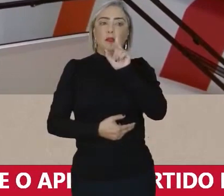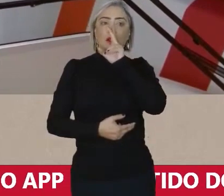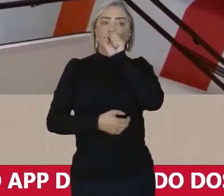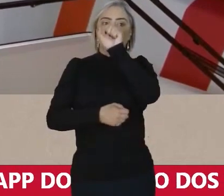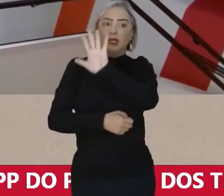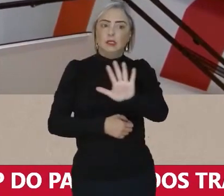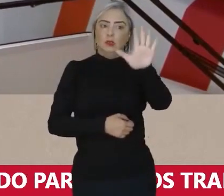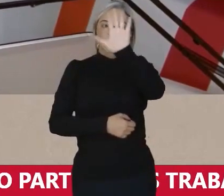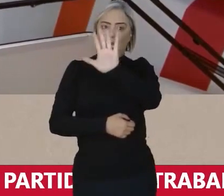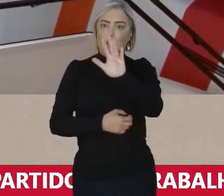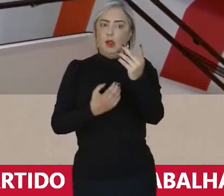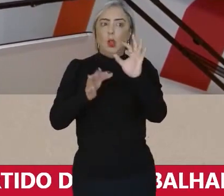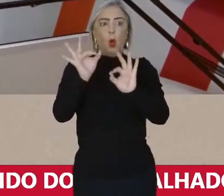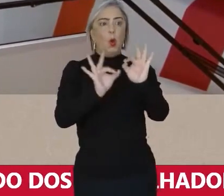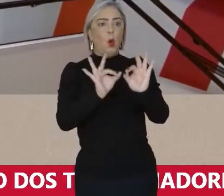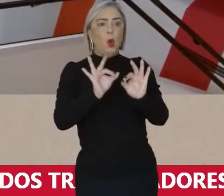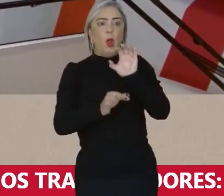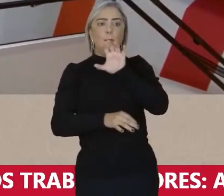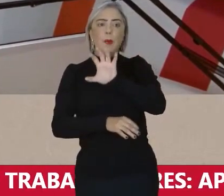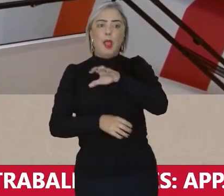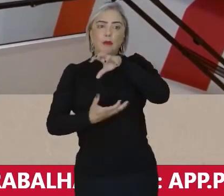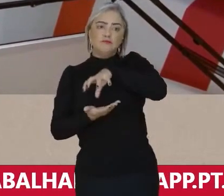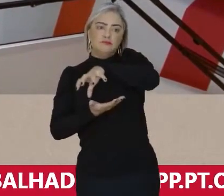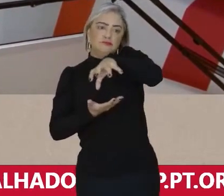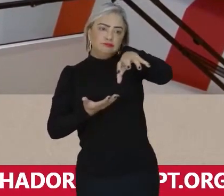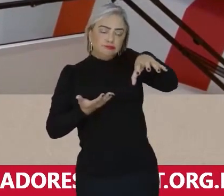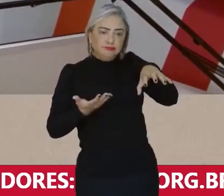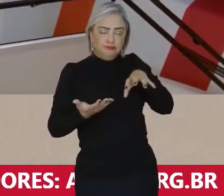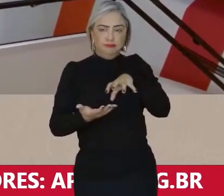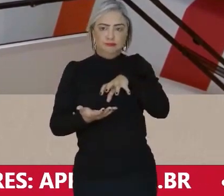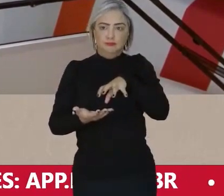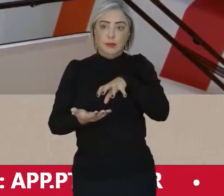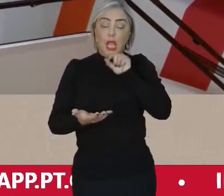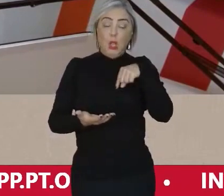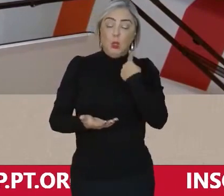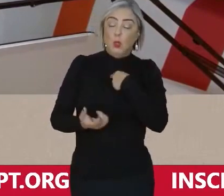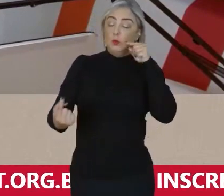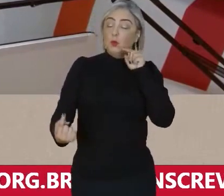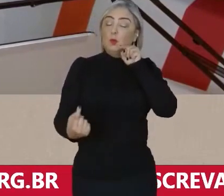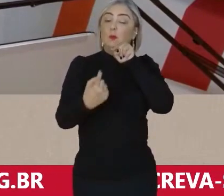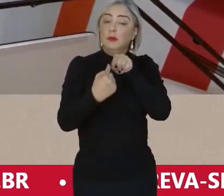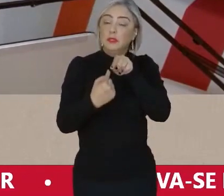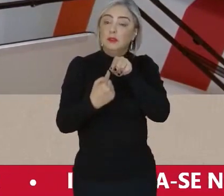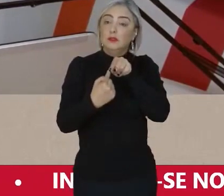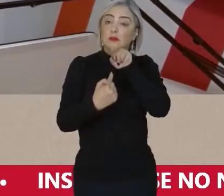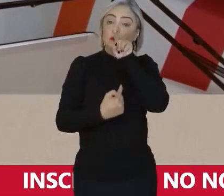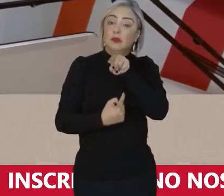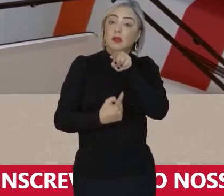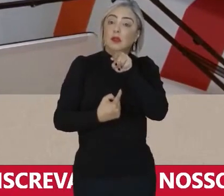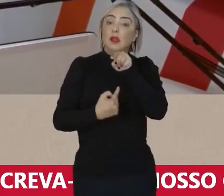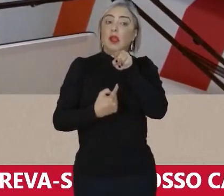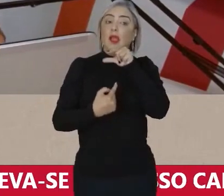forte nacional que se organiza em seccionais e subseções. E o nosso objetivo com isso é